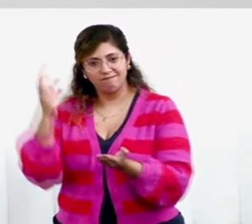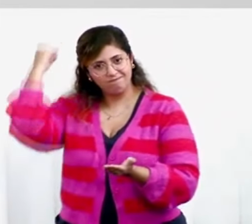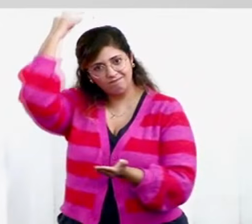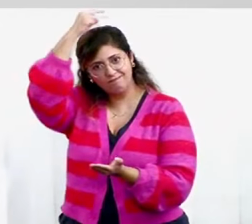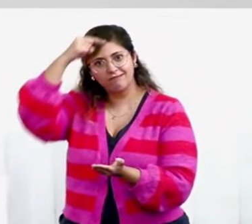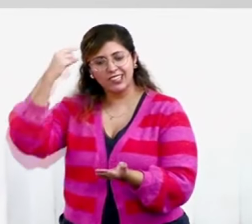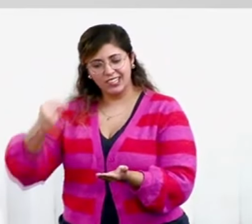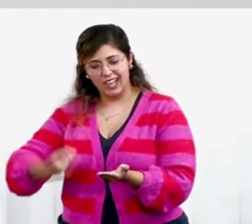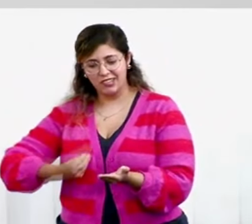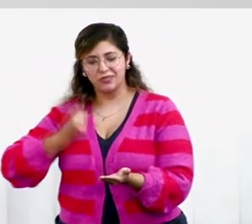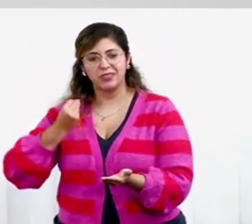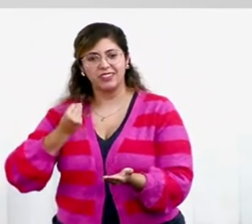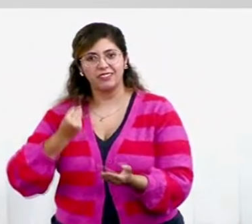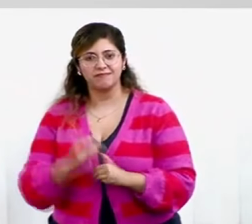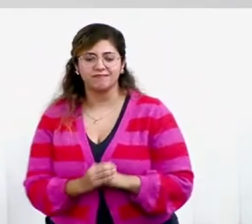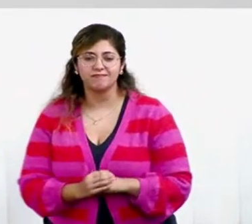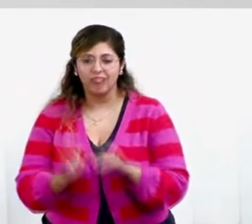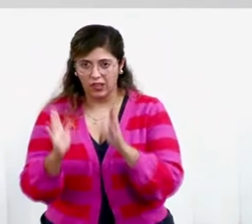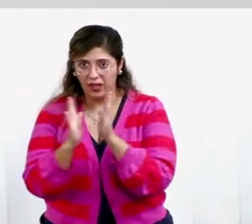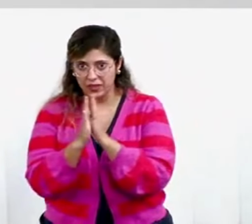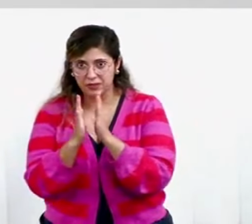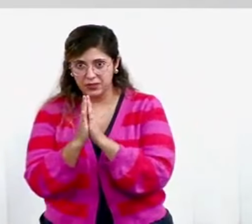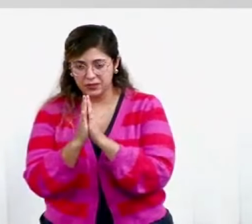Faça essa oração.